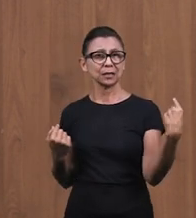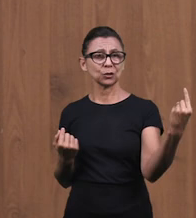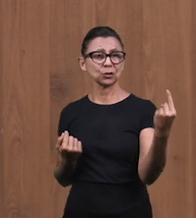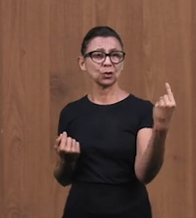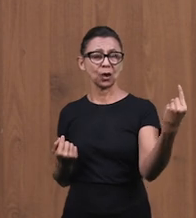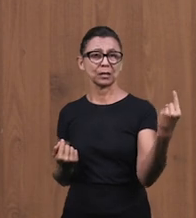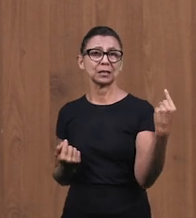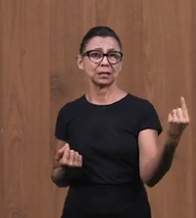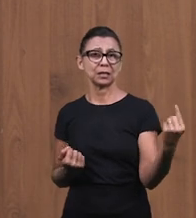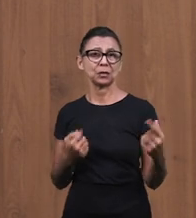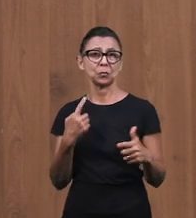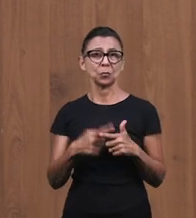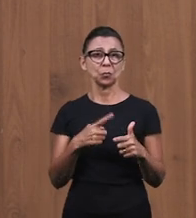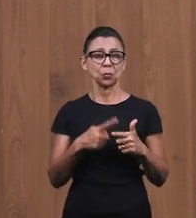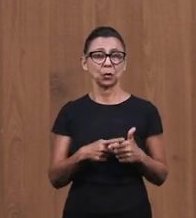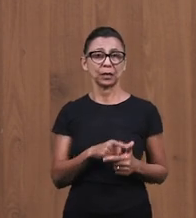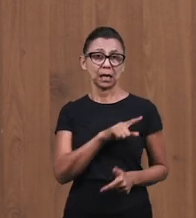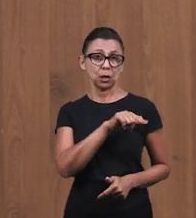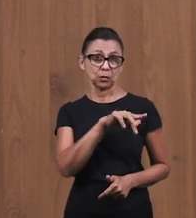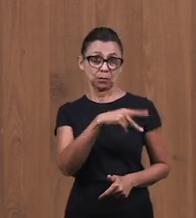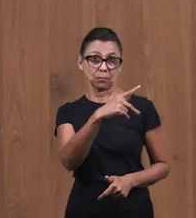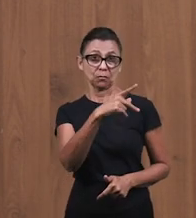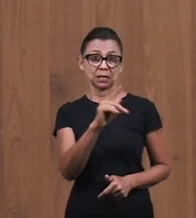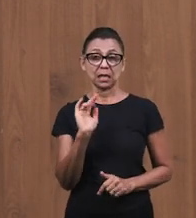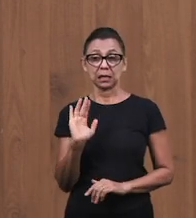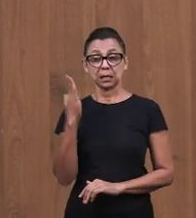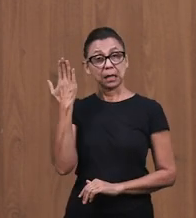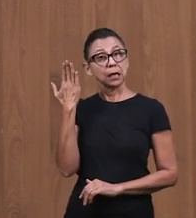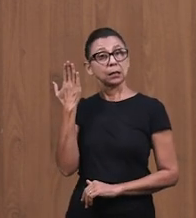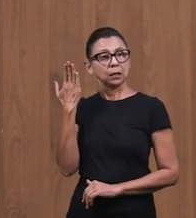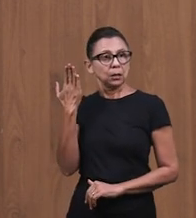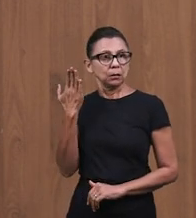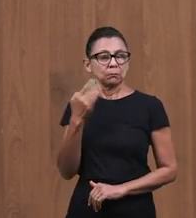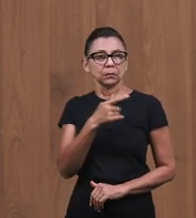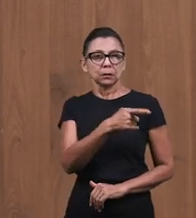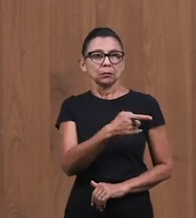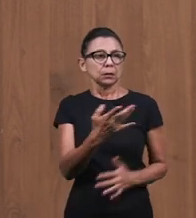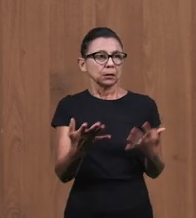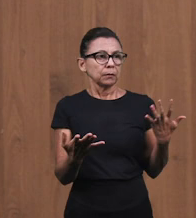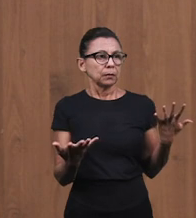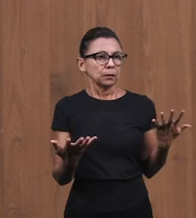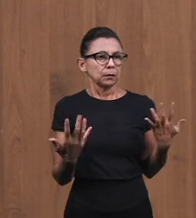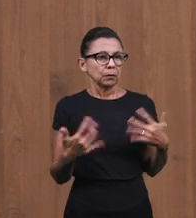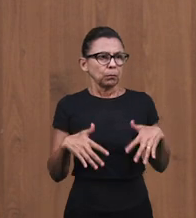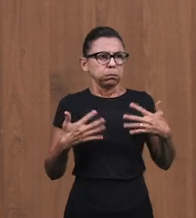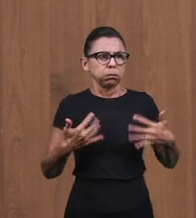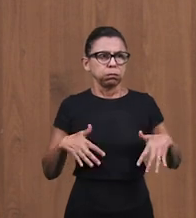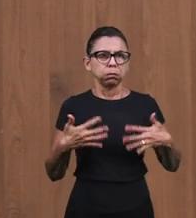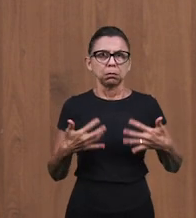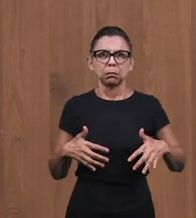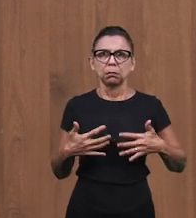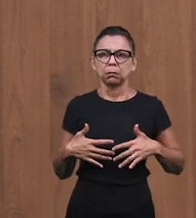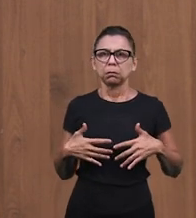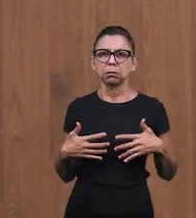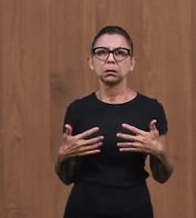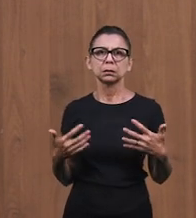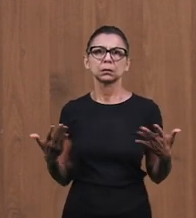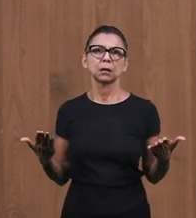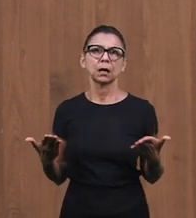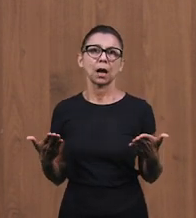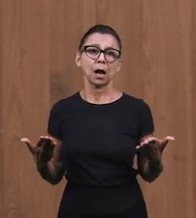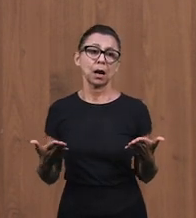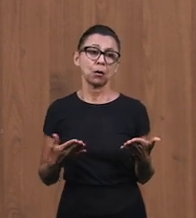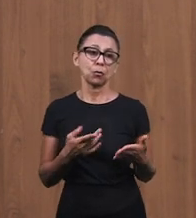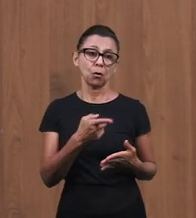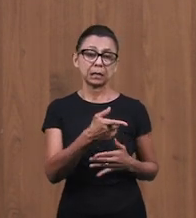arrancado de sua família, traído por seus irmãos. Certamente ele estava muito assustado com tudo aquilo. Ele agora estava em um